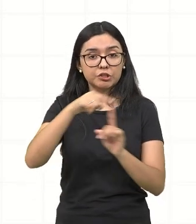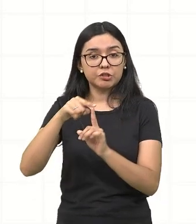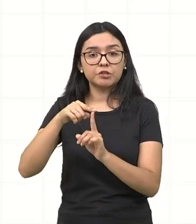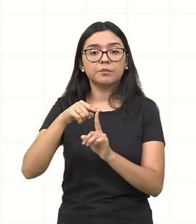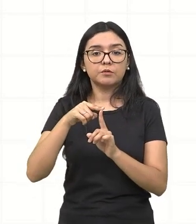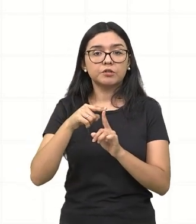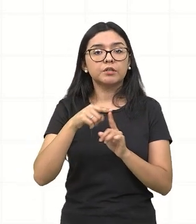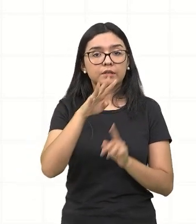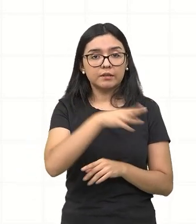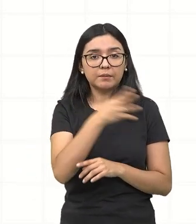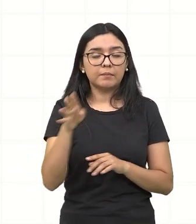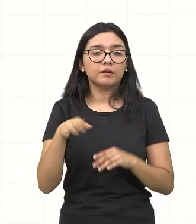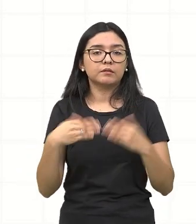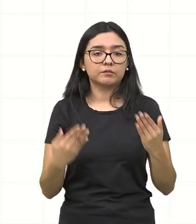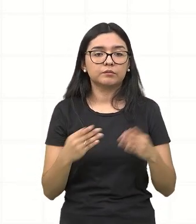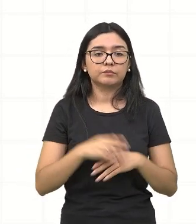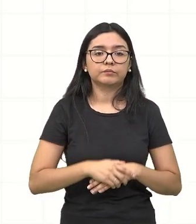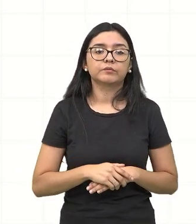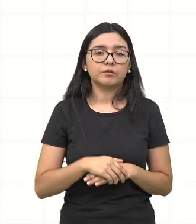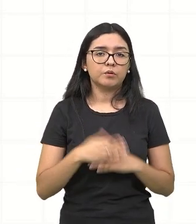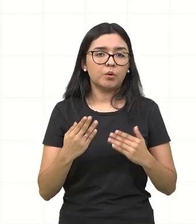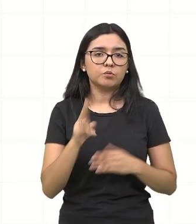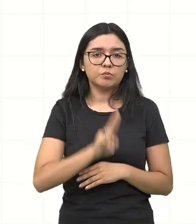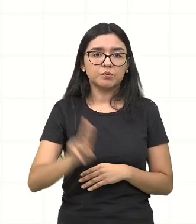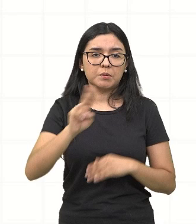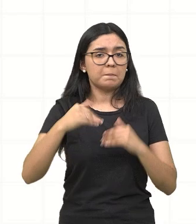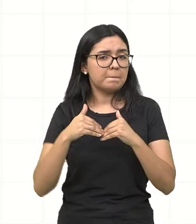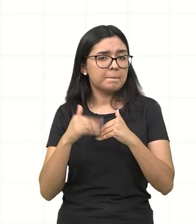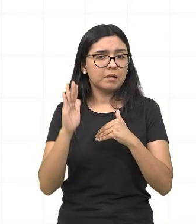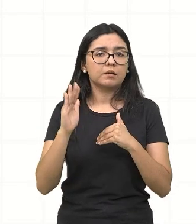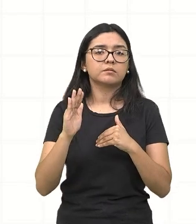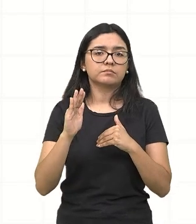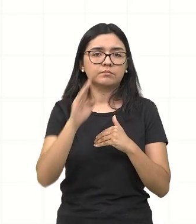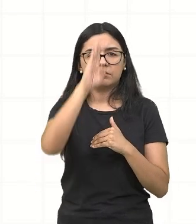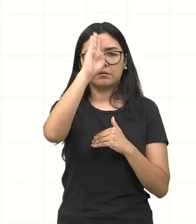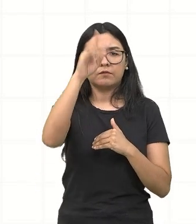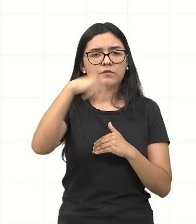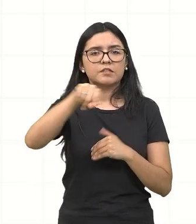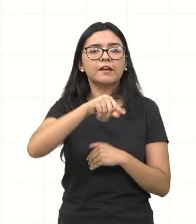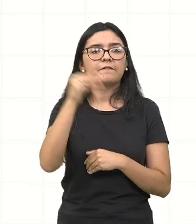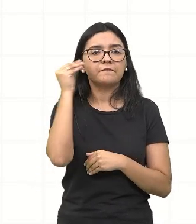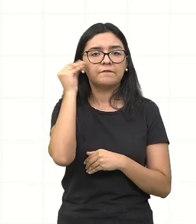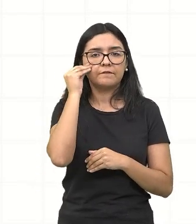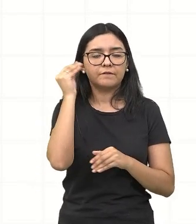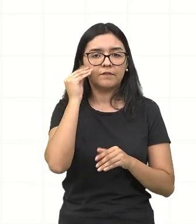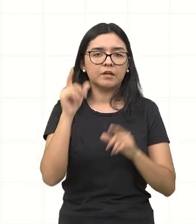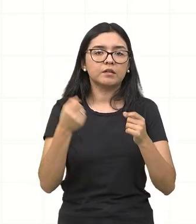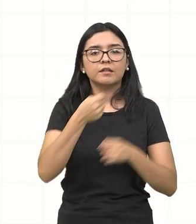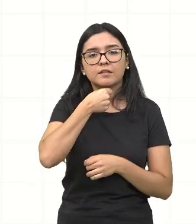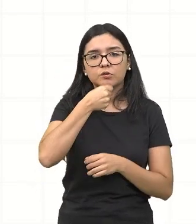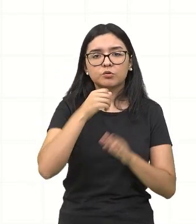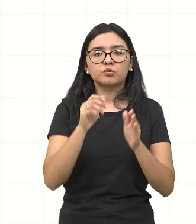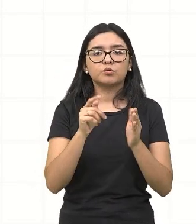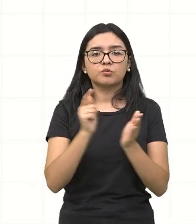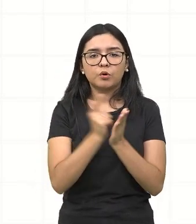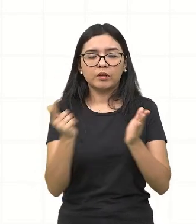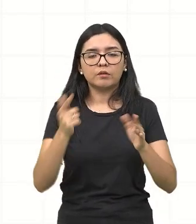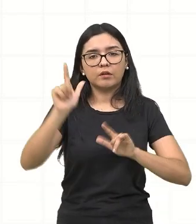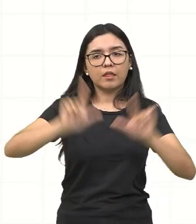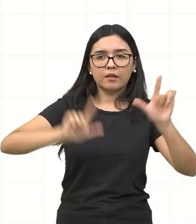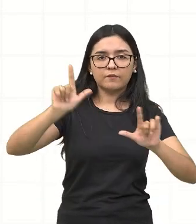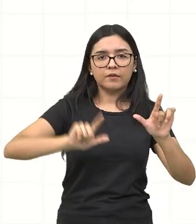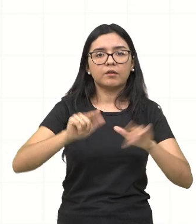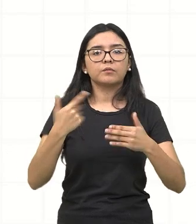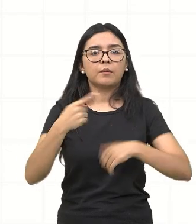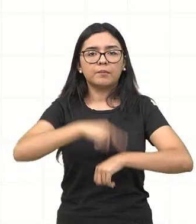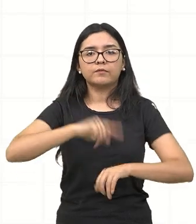diagrama que nós temos aqui é muito utilizado. Você vê isso nos jornais, você assiste jornal que vai falar da previsão do